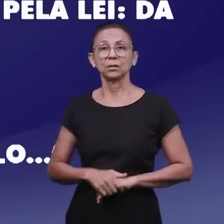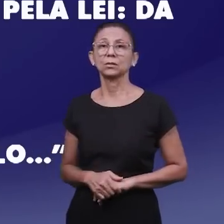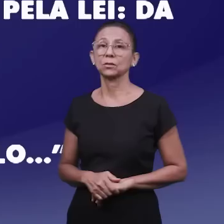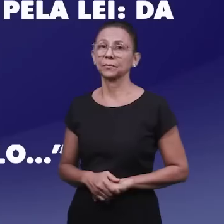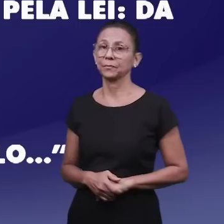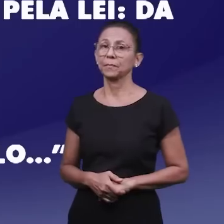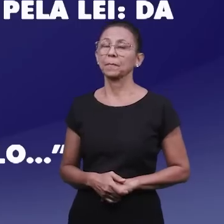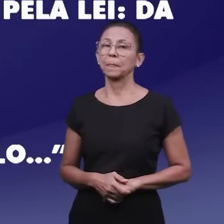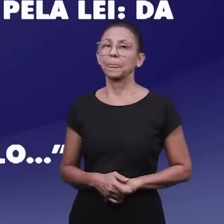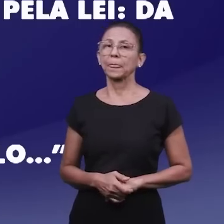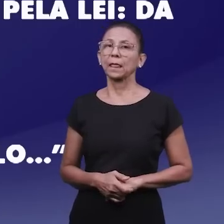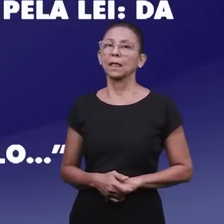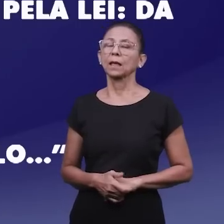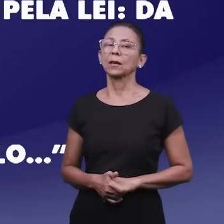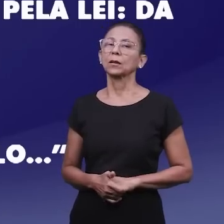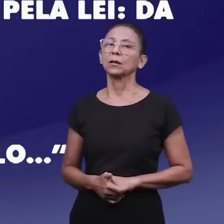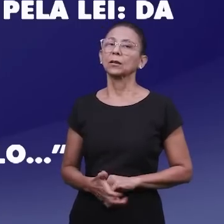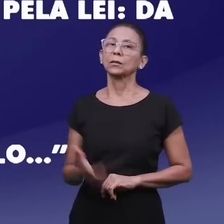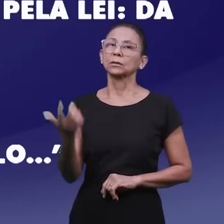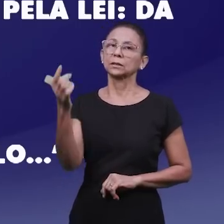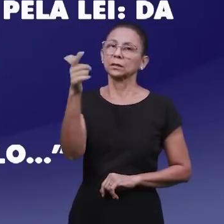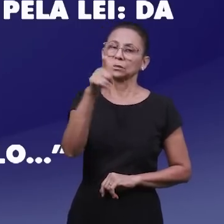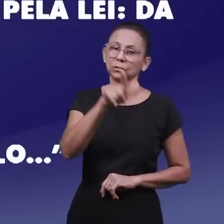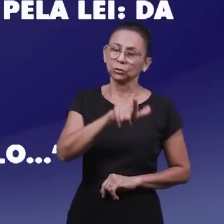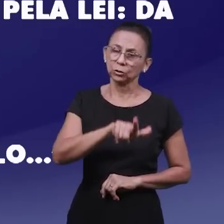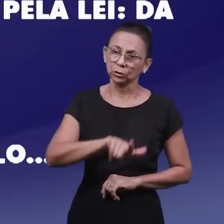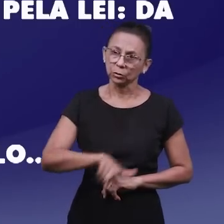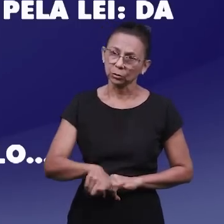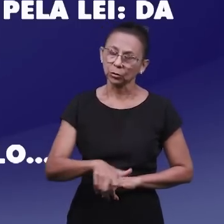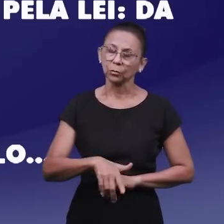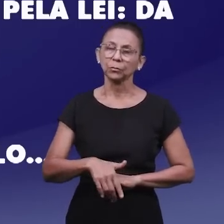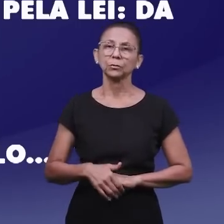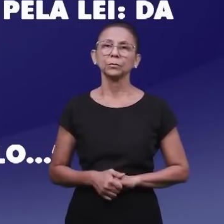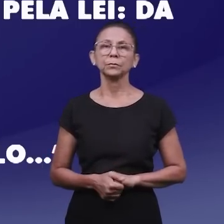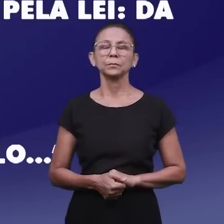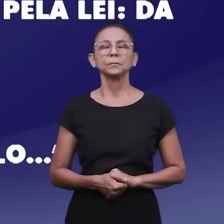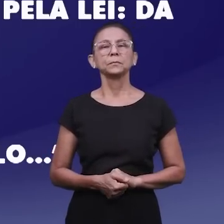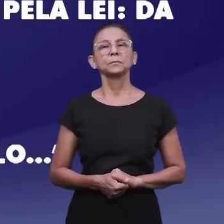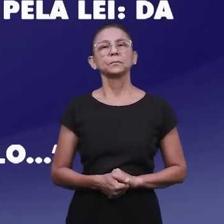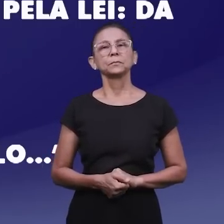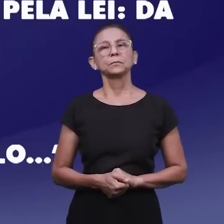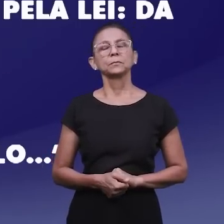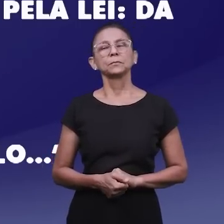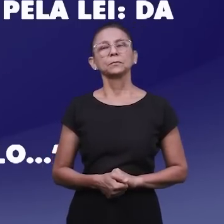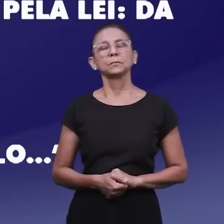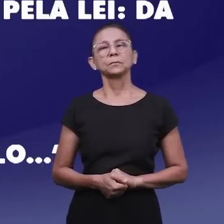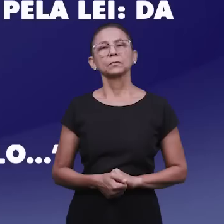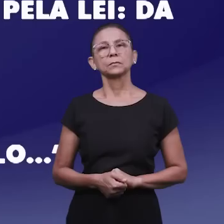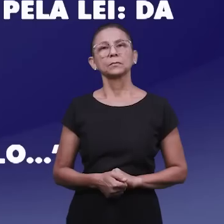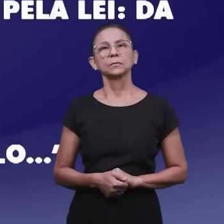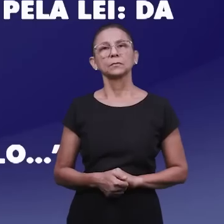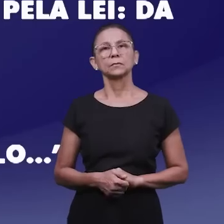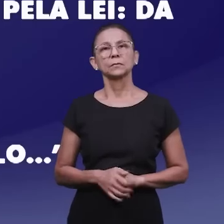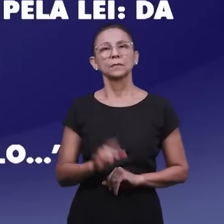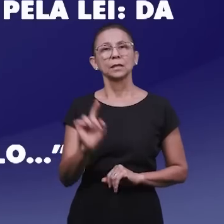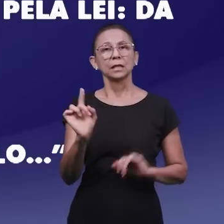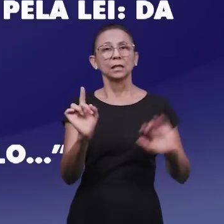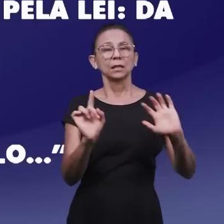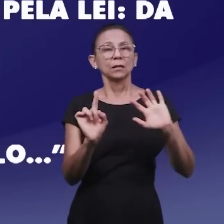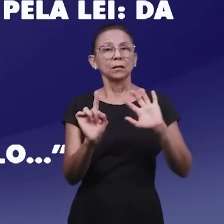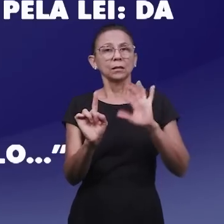querendo dizer? Pessoas que foram envolvidos pela bênção de Deus e foram vencidos e tornou-lhes o